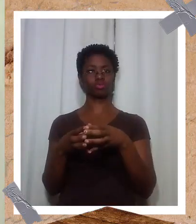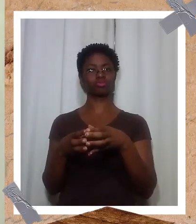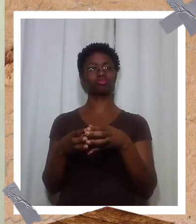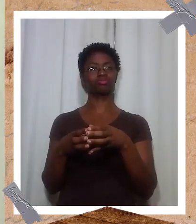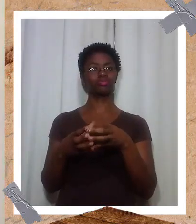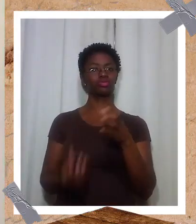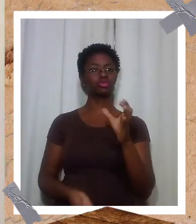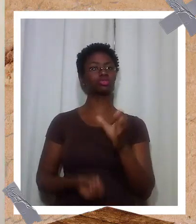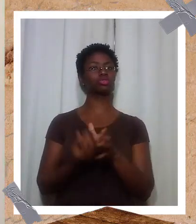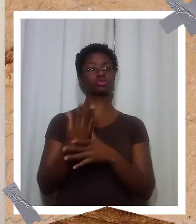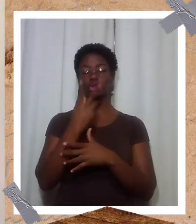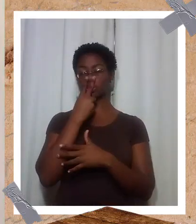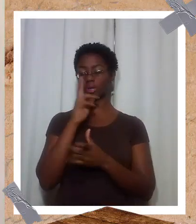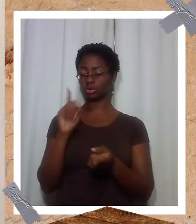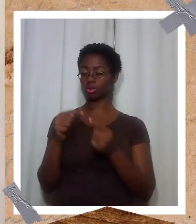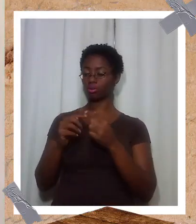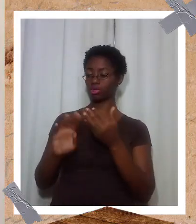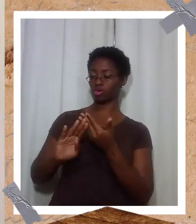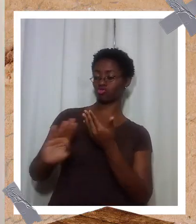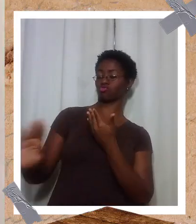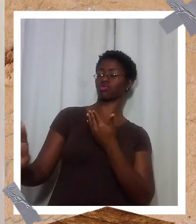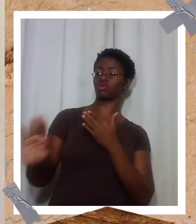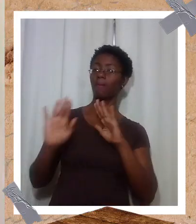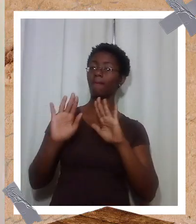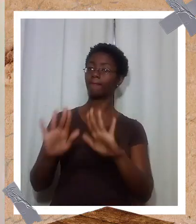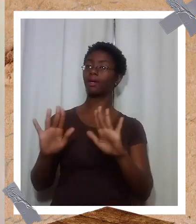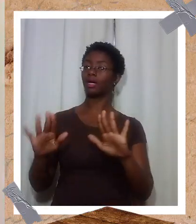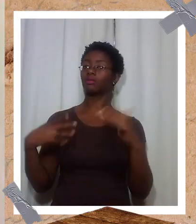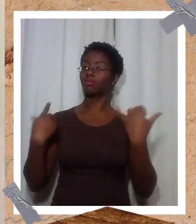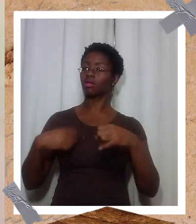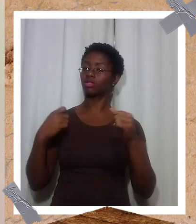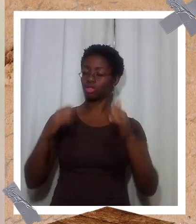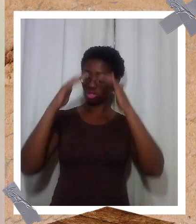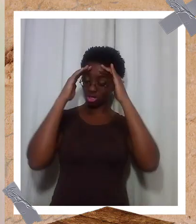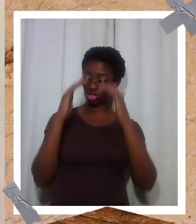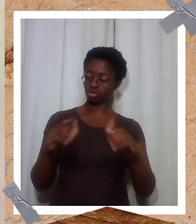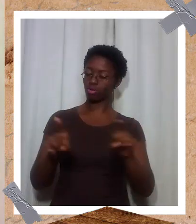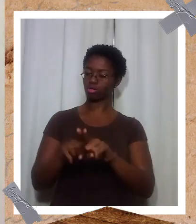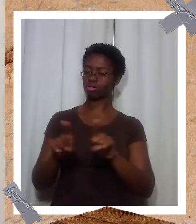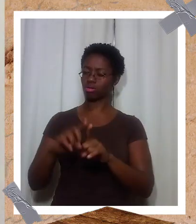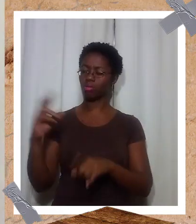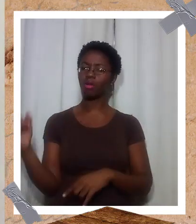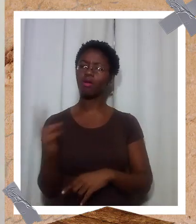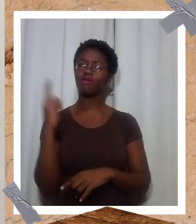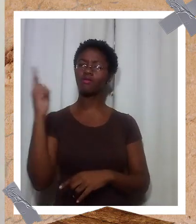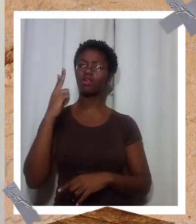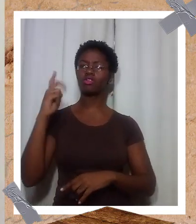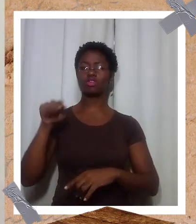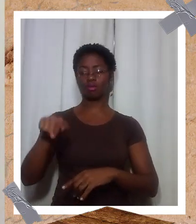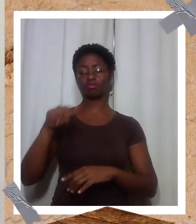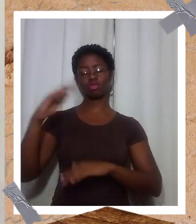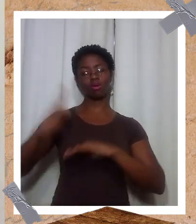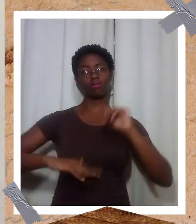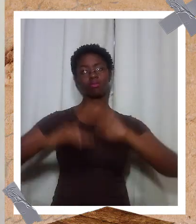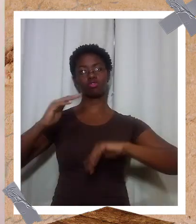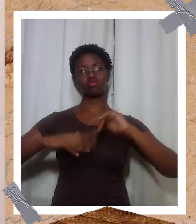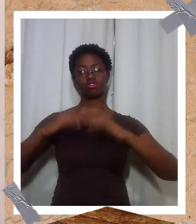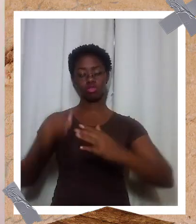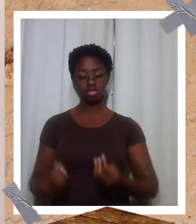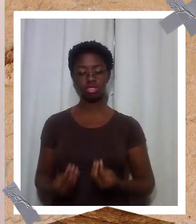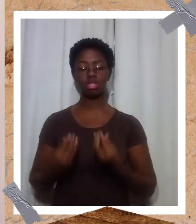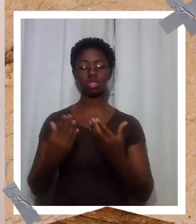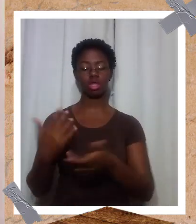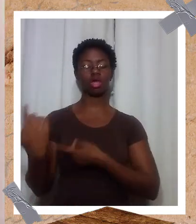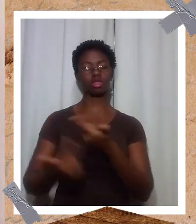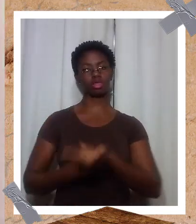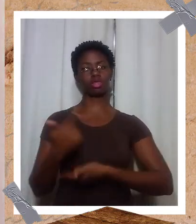que nasce da exclusão, mas que merece todo o respeito e a valorização como um profissional prestador de um serviço